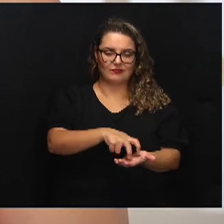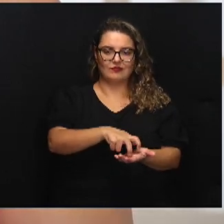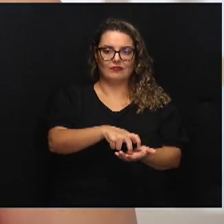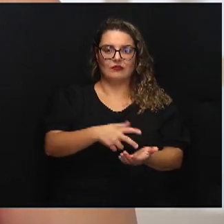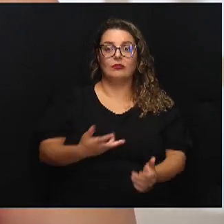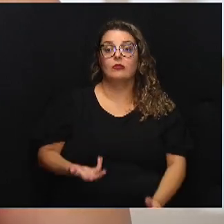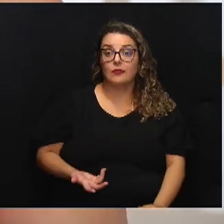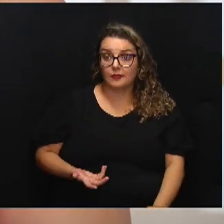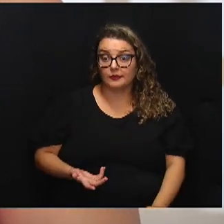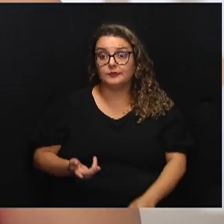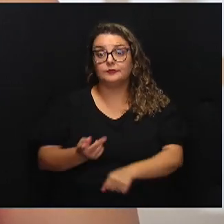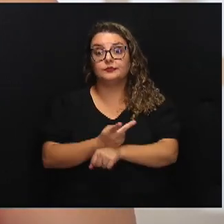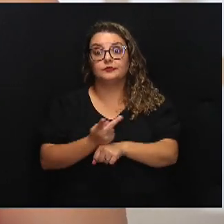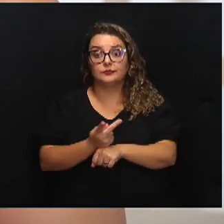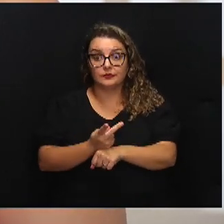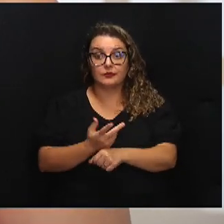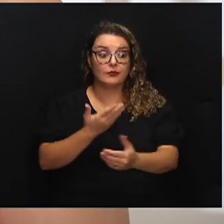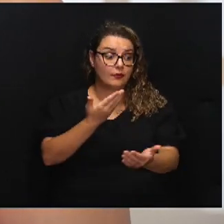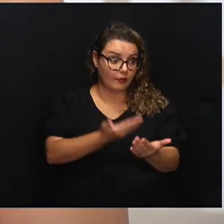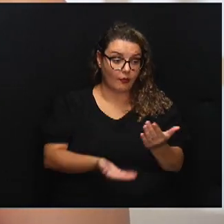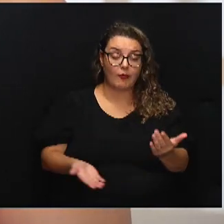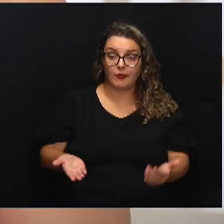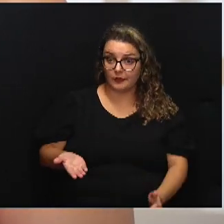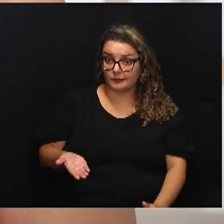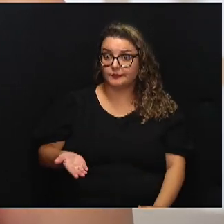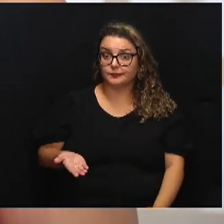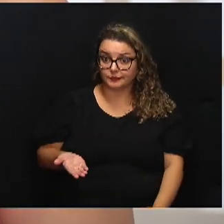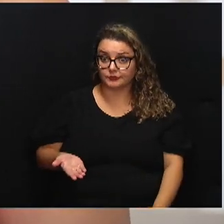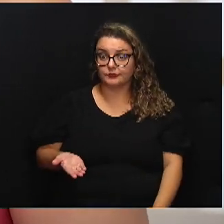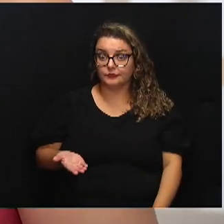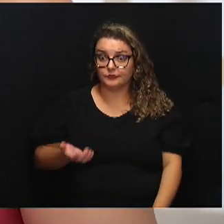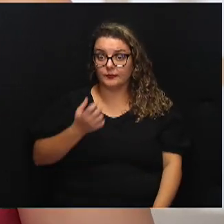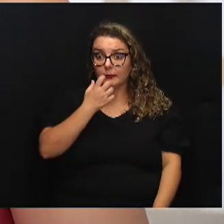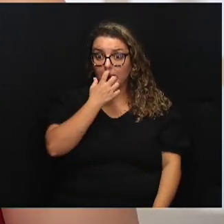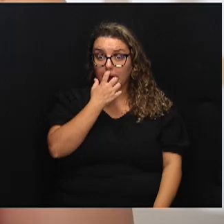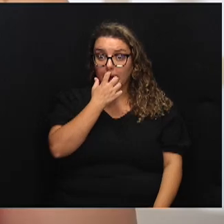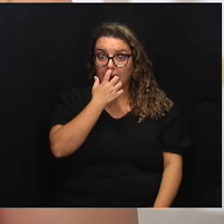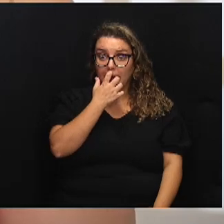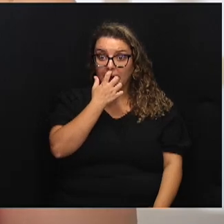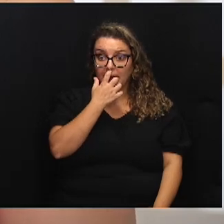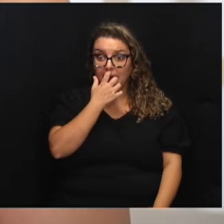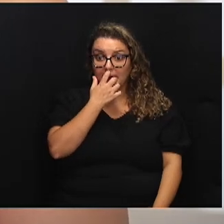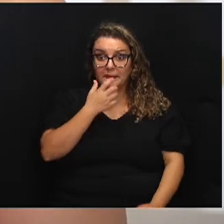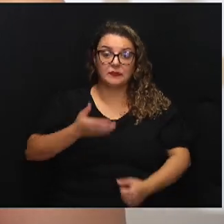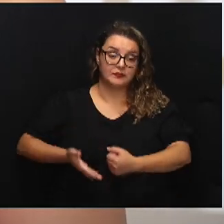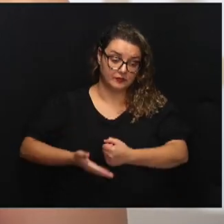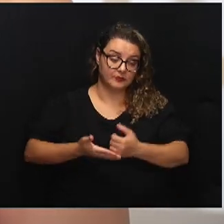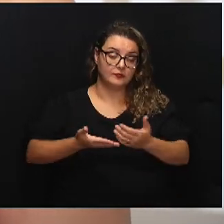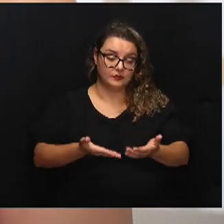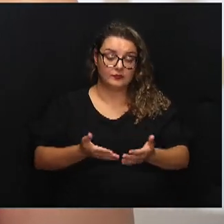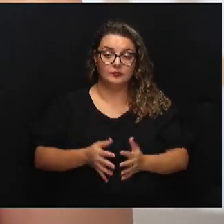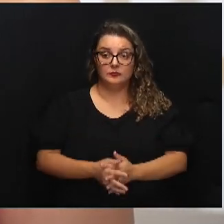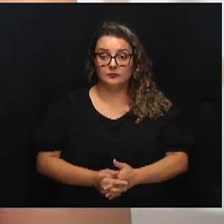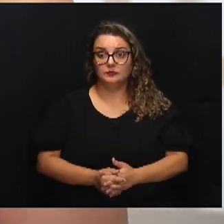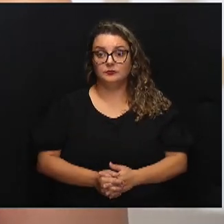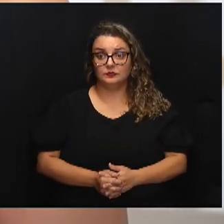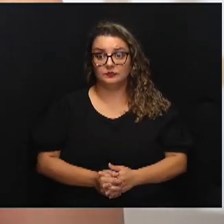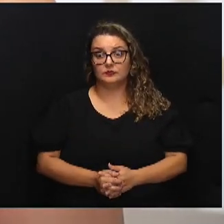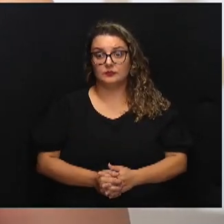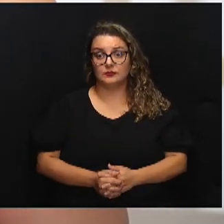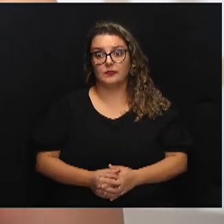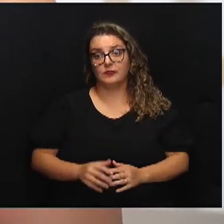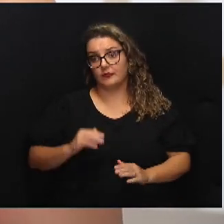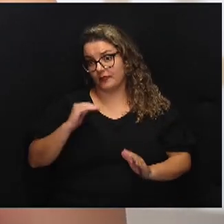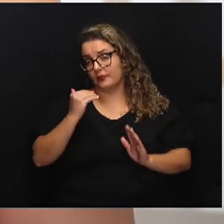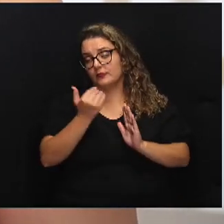Então, é buscar entender que ele está perdido, né, e ser esse suporte para ele, né, e seguir as